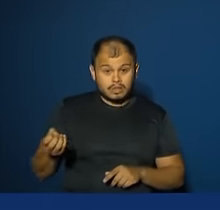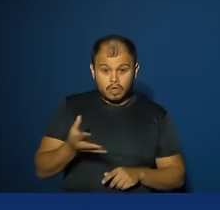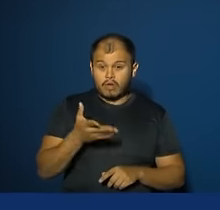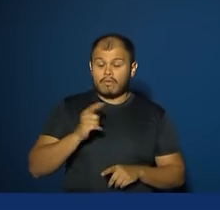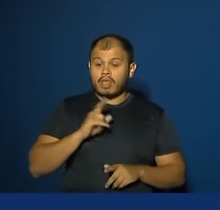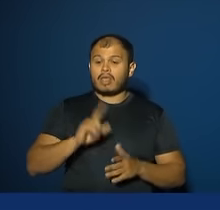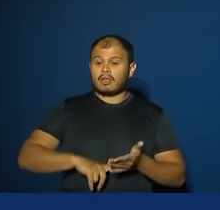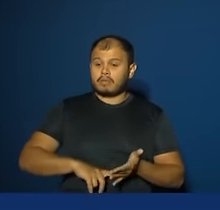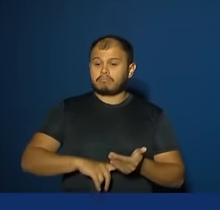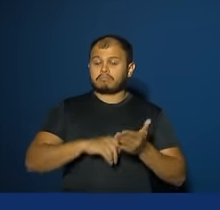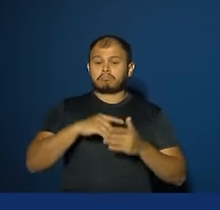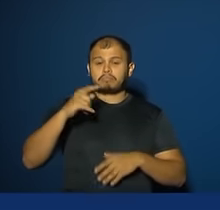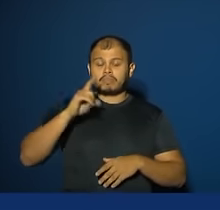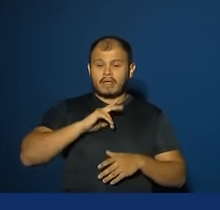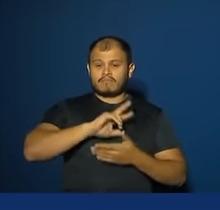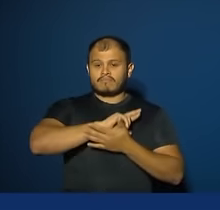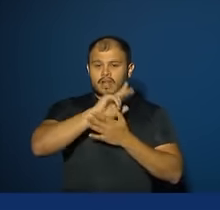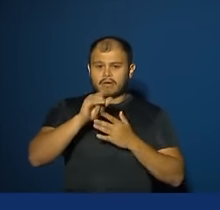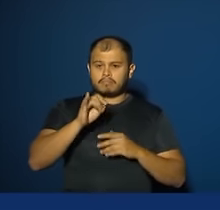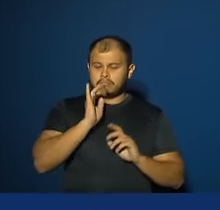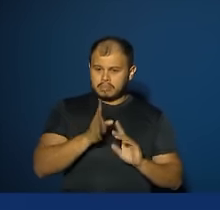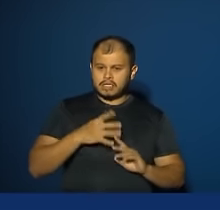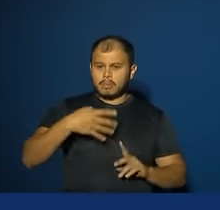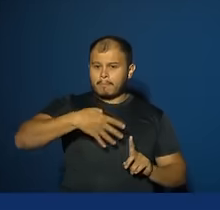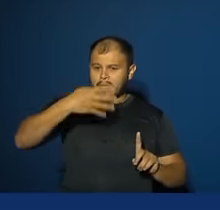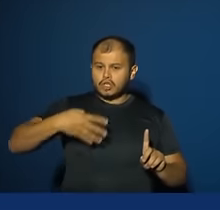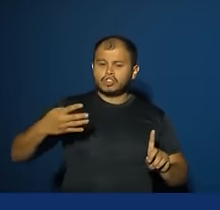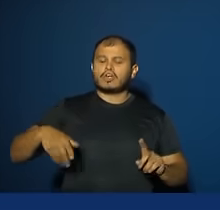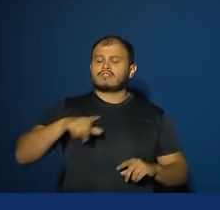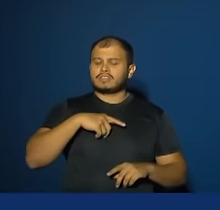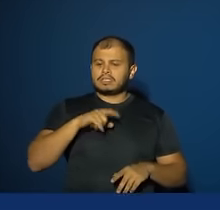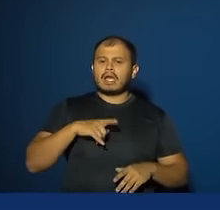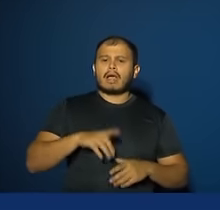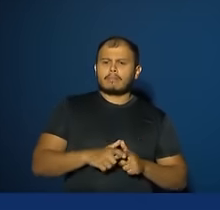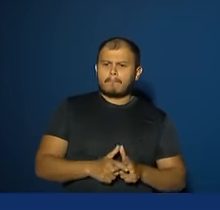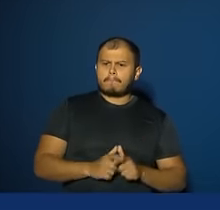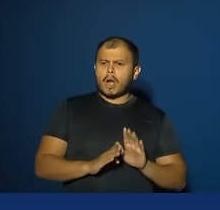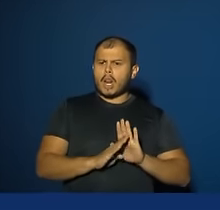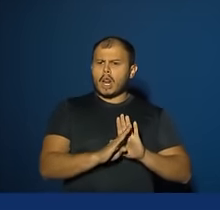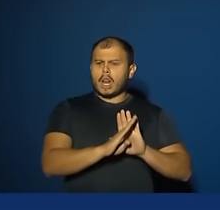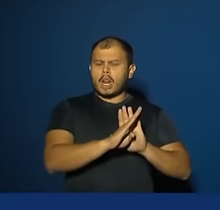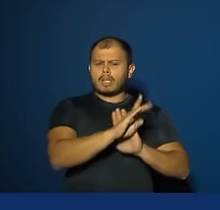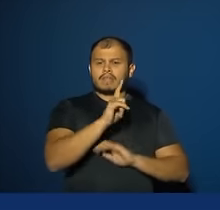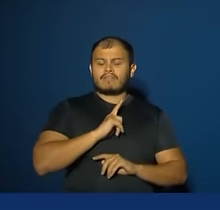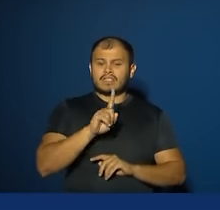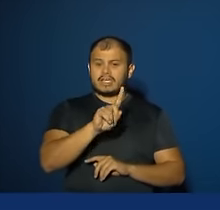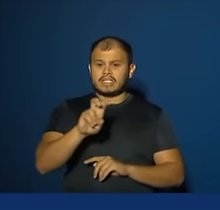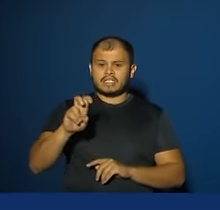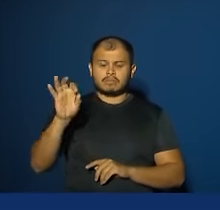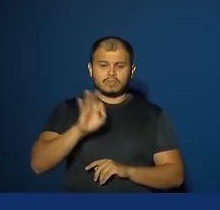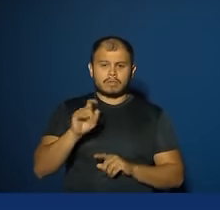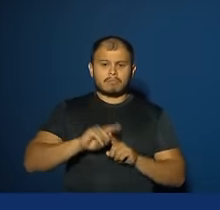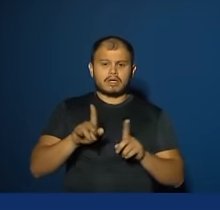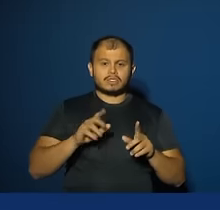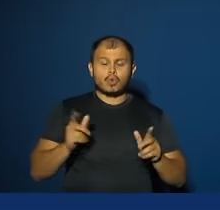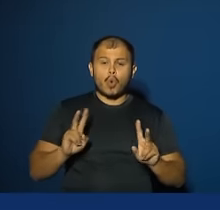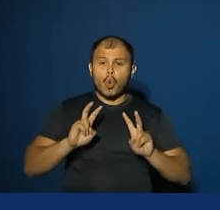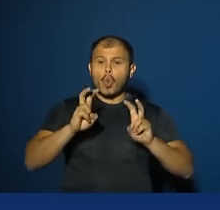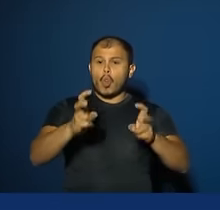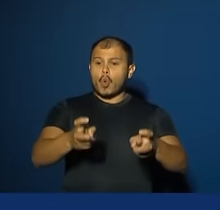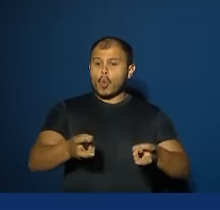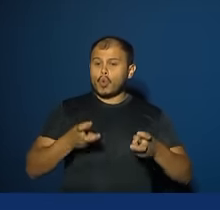empresas crescendo mais que 15%, mesmo a Microsoft, que é a maior empresa do mundo, cresceu a receita mais que 15%, mas seu lucro operacional mais de